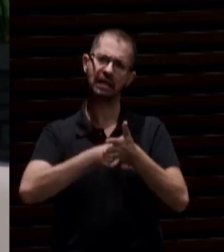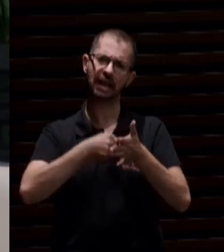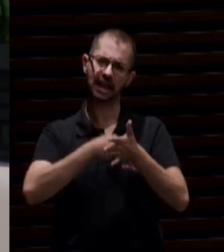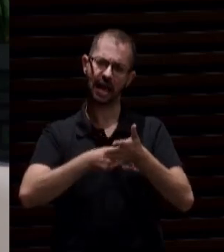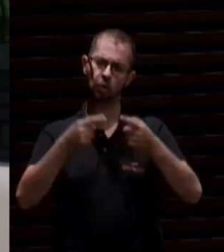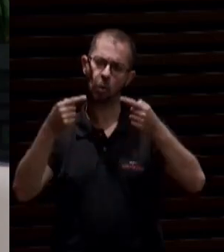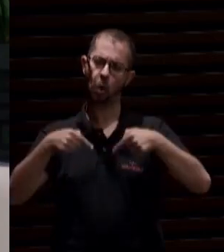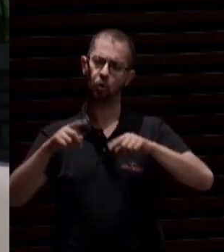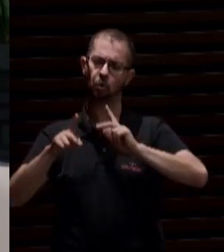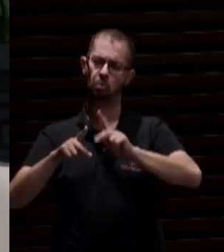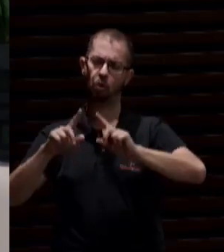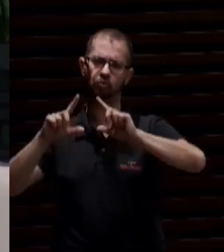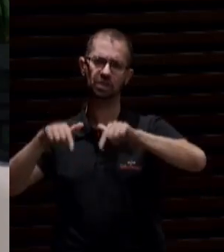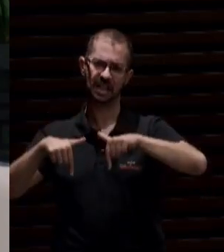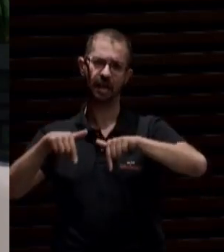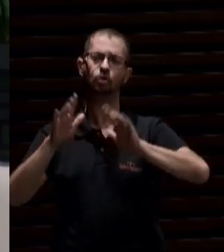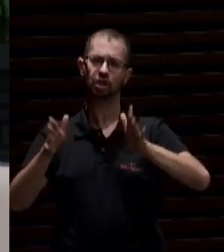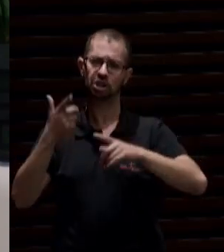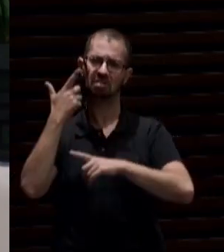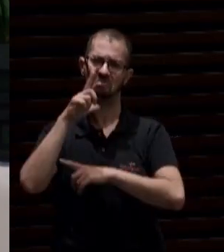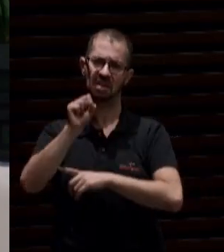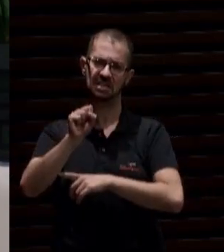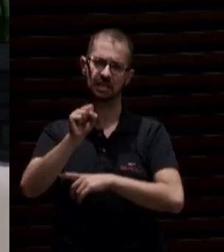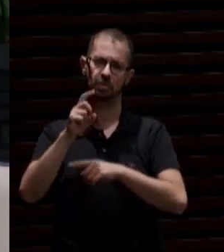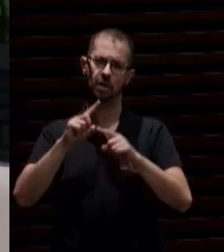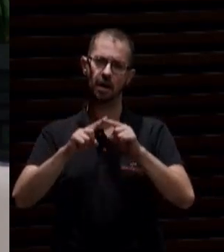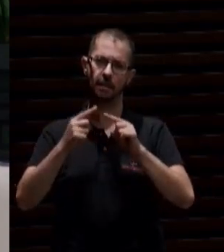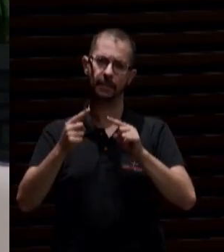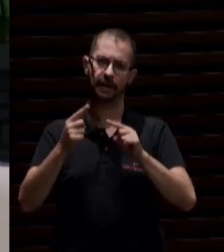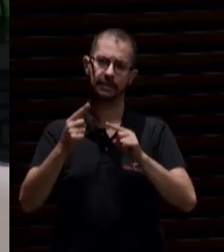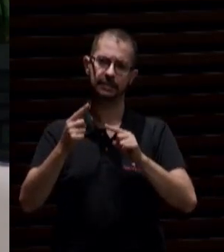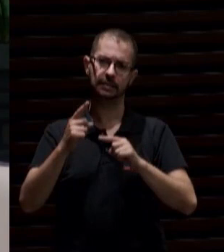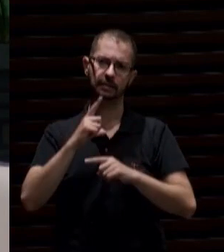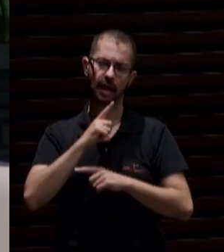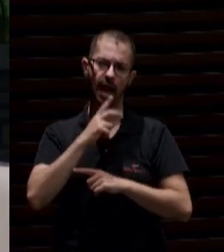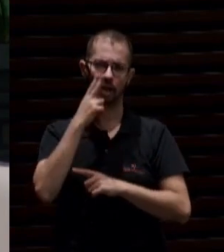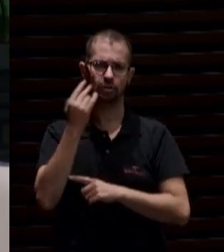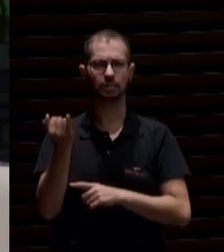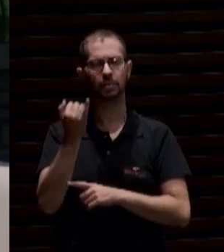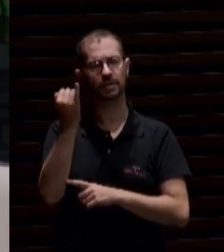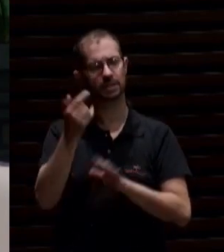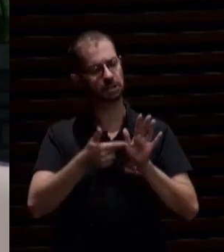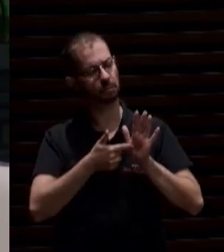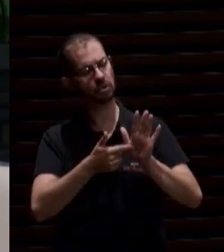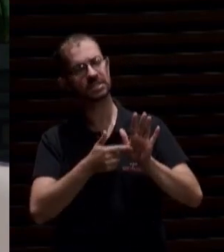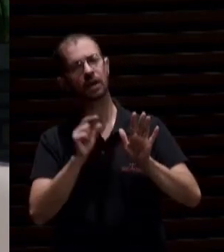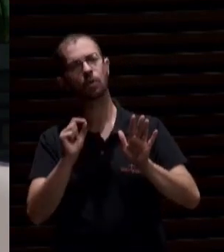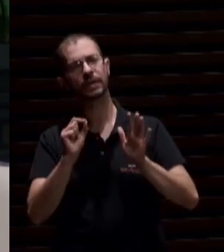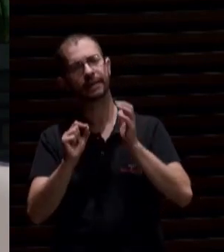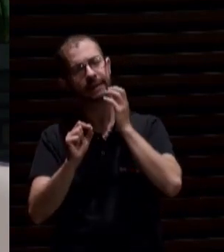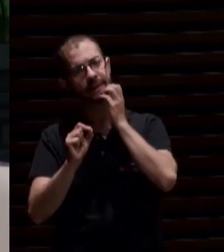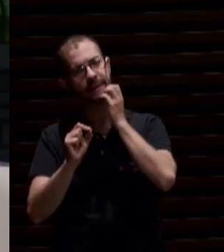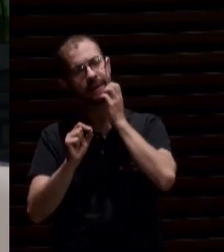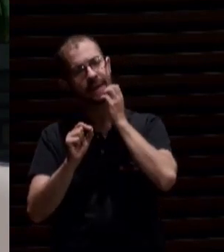Israel e tinham vencido eles. Mas uma coisa que eu acho que vale ressaltar aqui, meus irmãos, é que, em certa